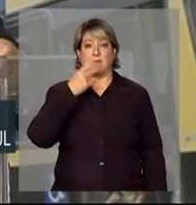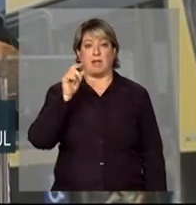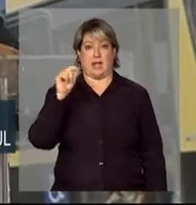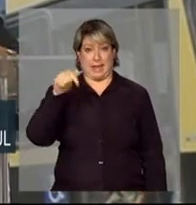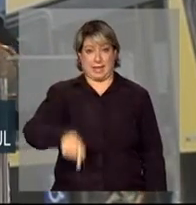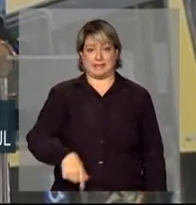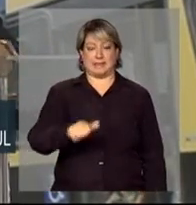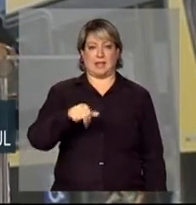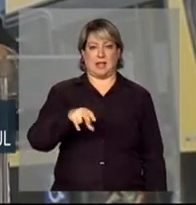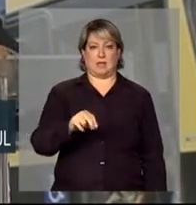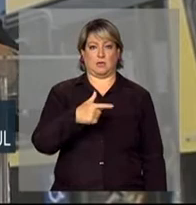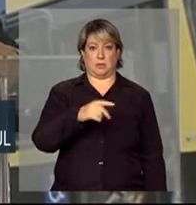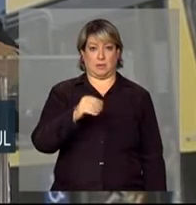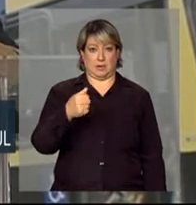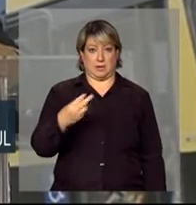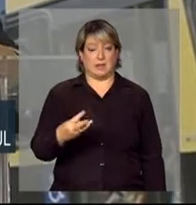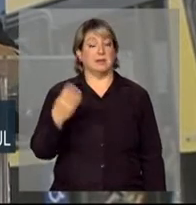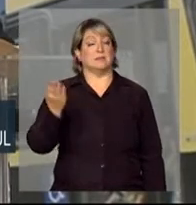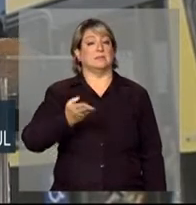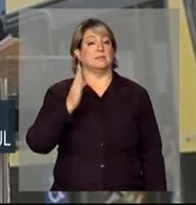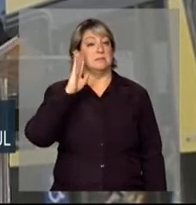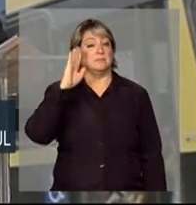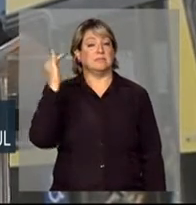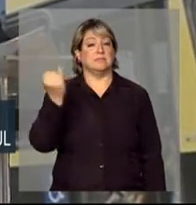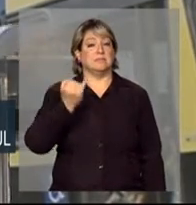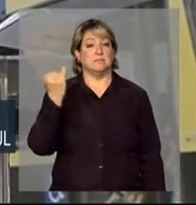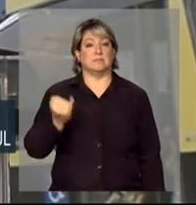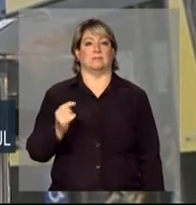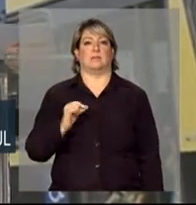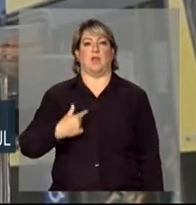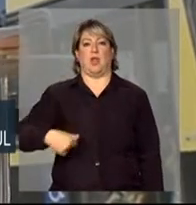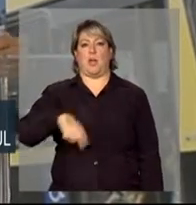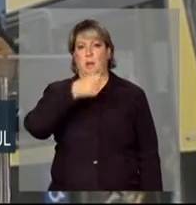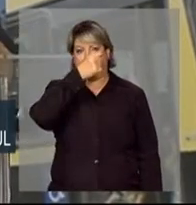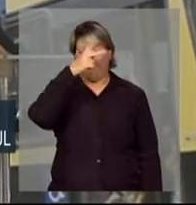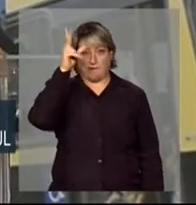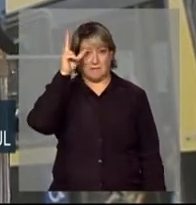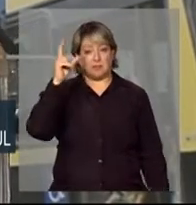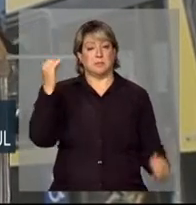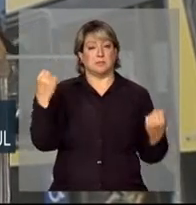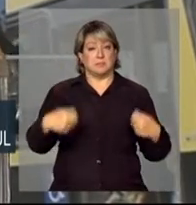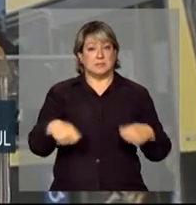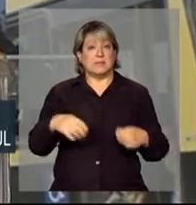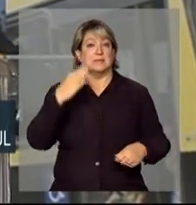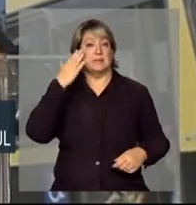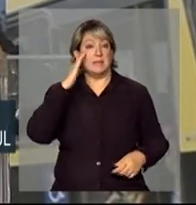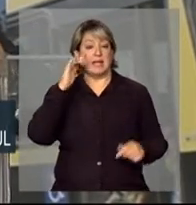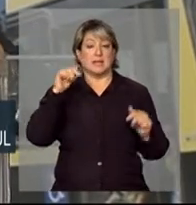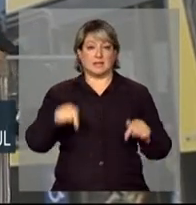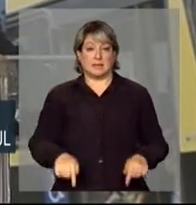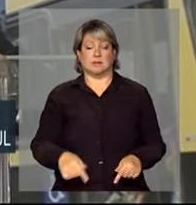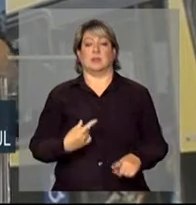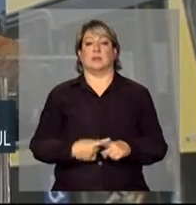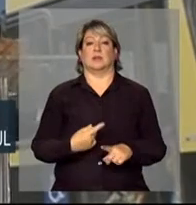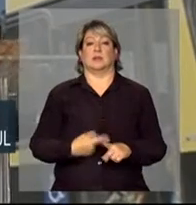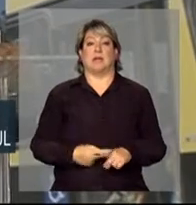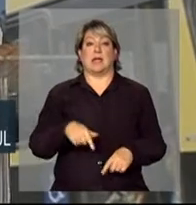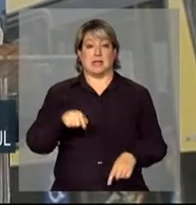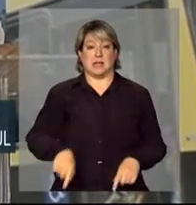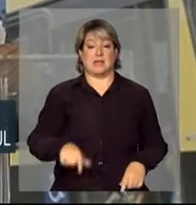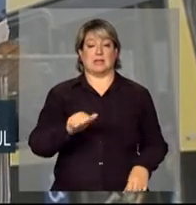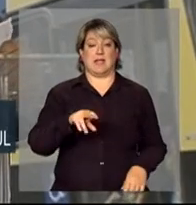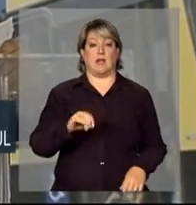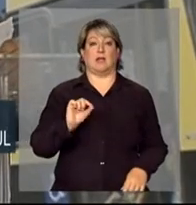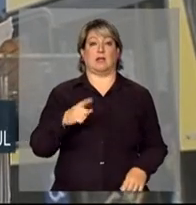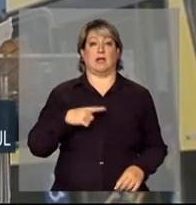esse ano é um ano fundamental para a gente, e é importante que os prefeitos tenham consciência disso, porque nós vamos, nesse ano, ter a aplicação